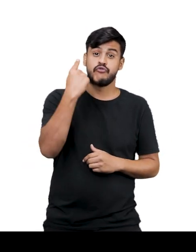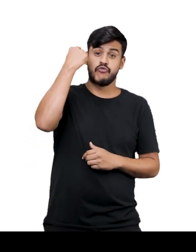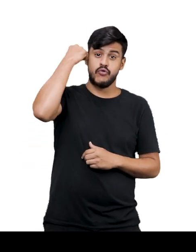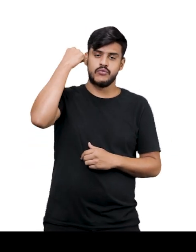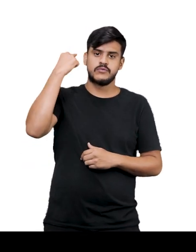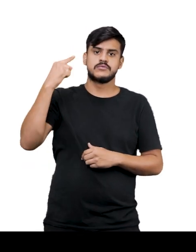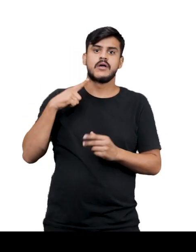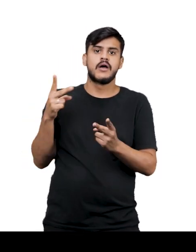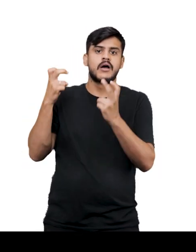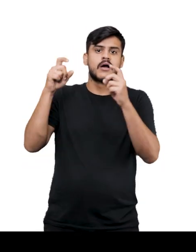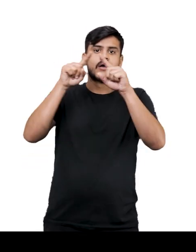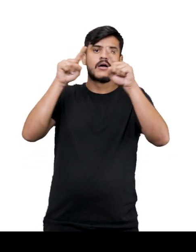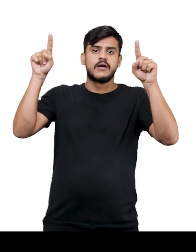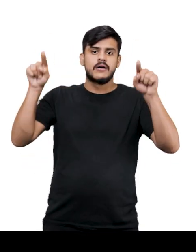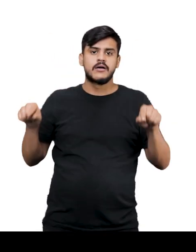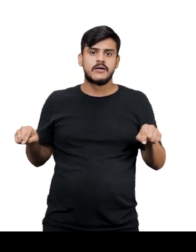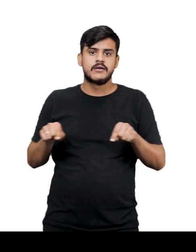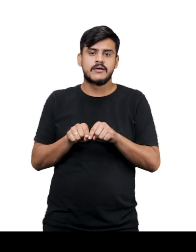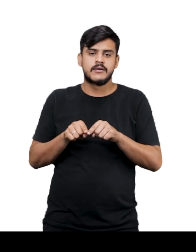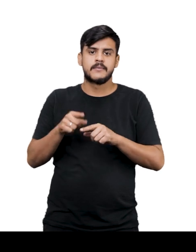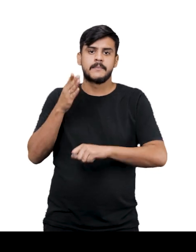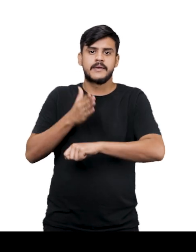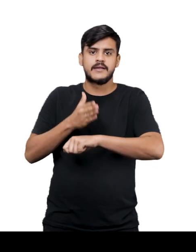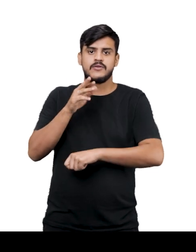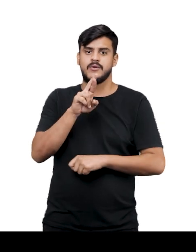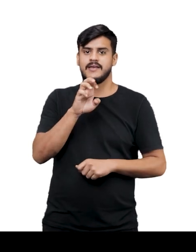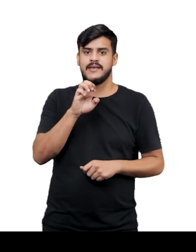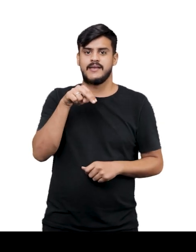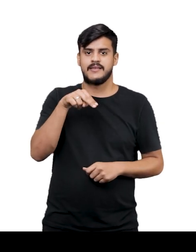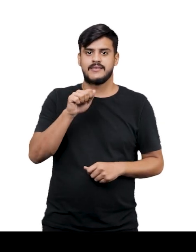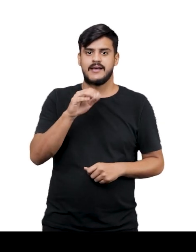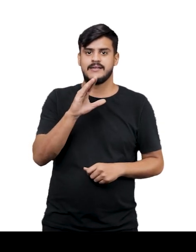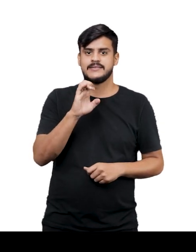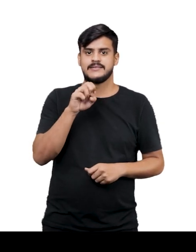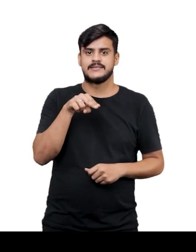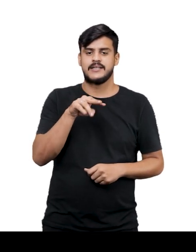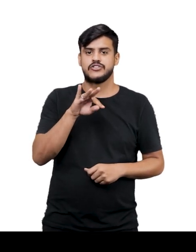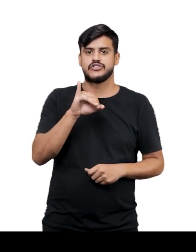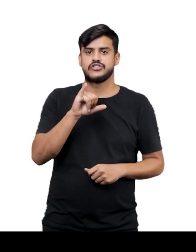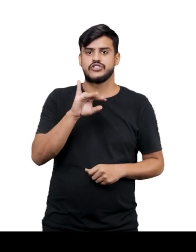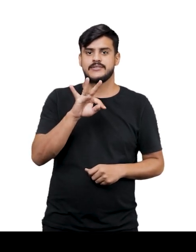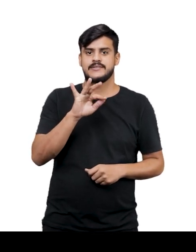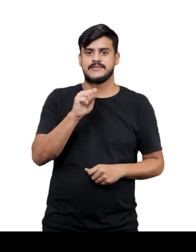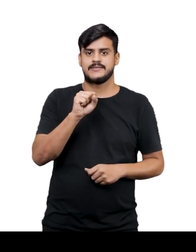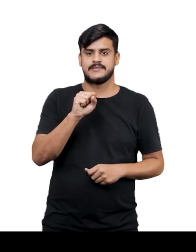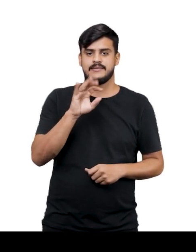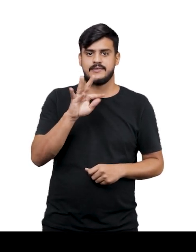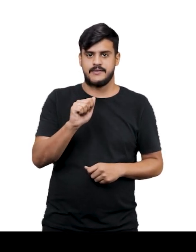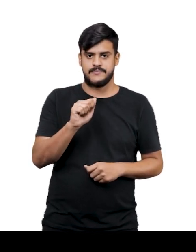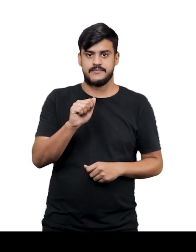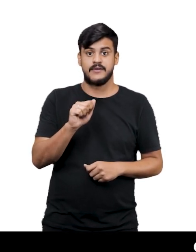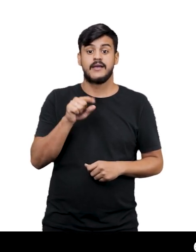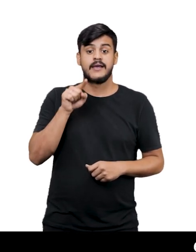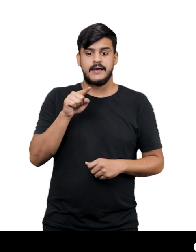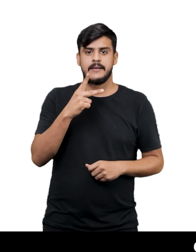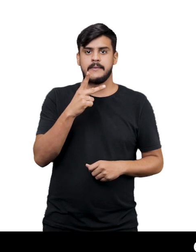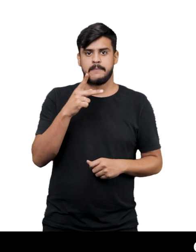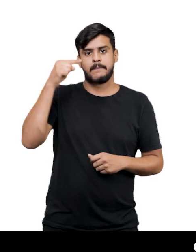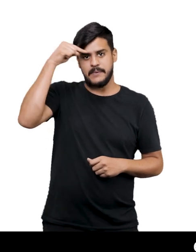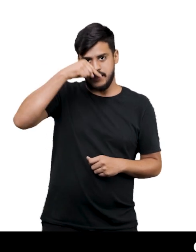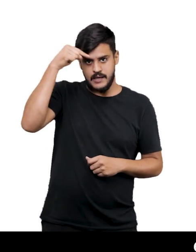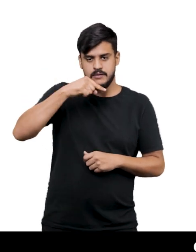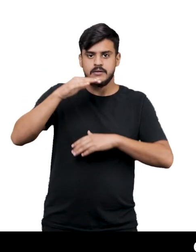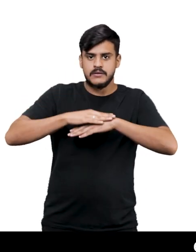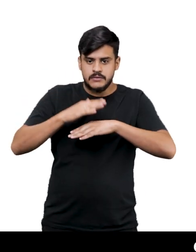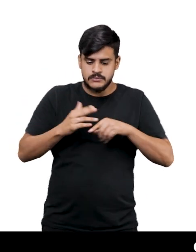No fundo levemente desfocado, reconhece-se uma das grandes pinturas renascentistas do acervo, enquanto